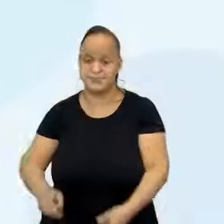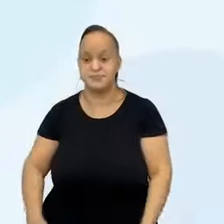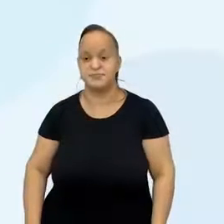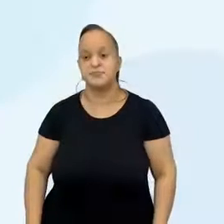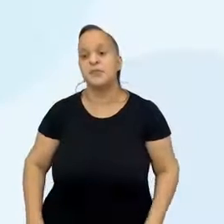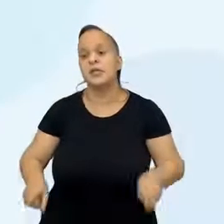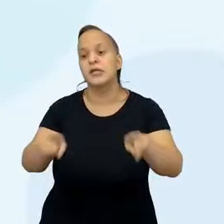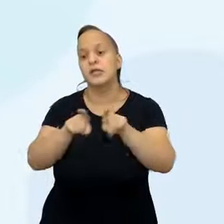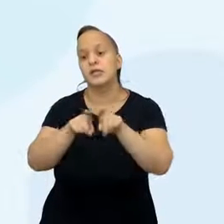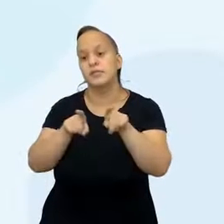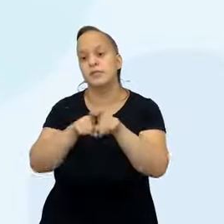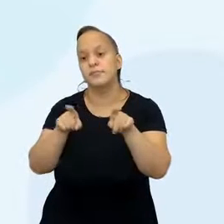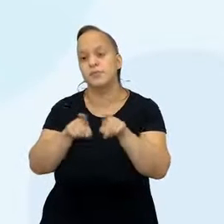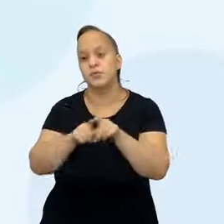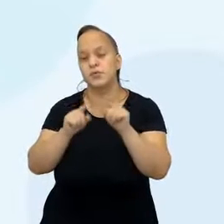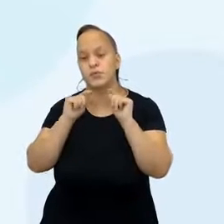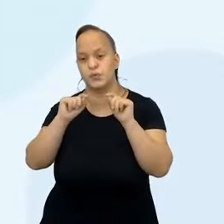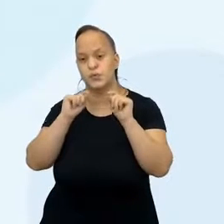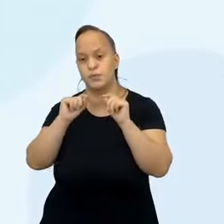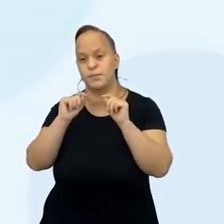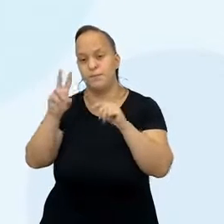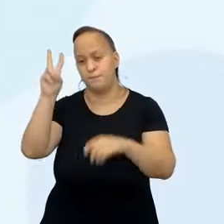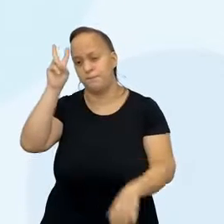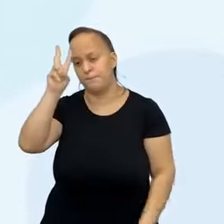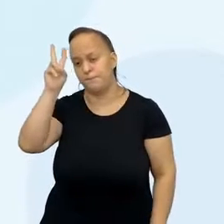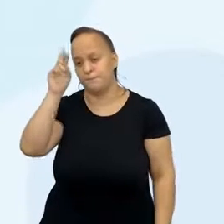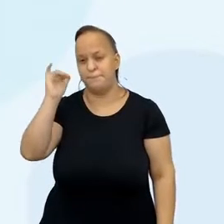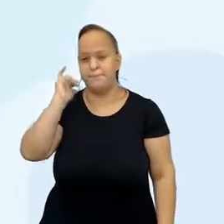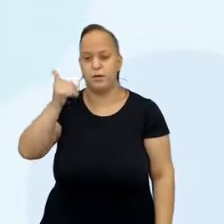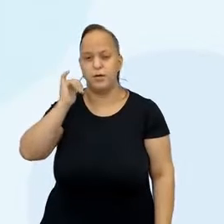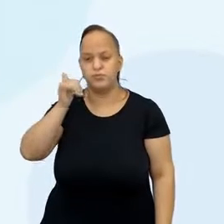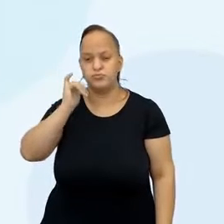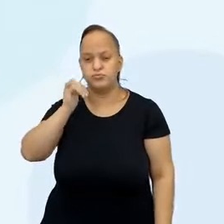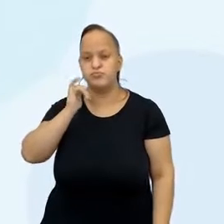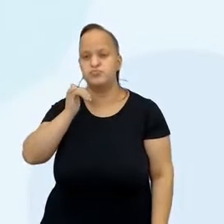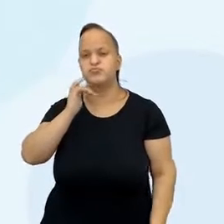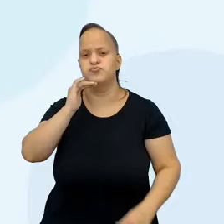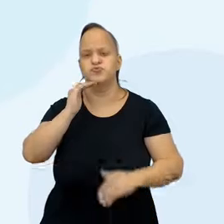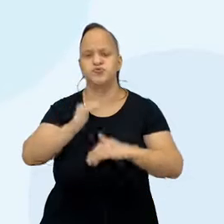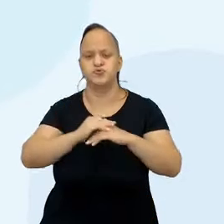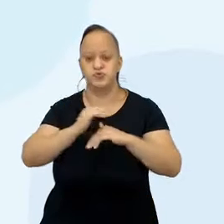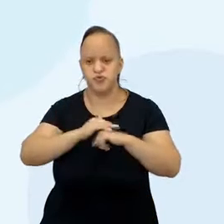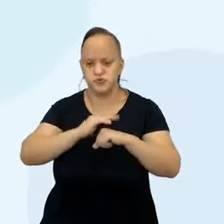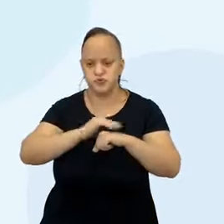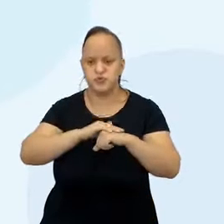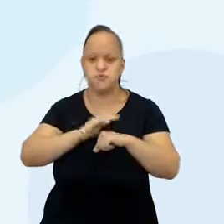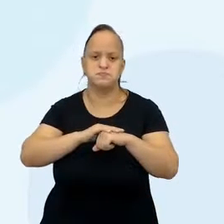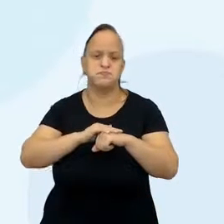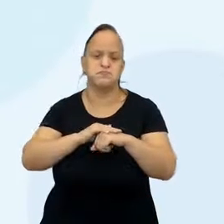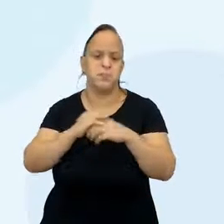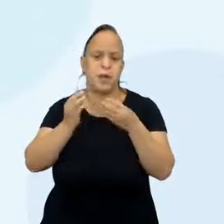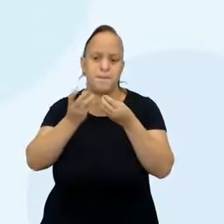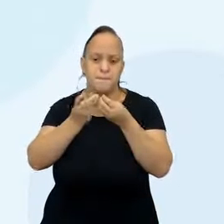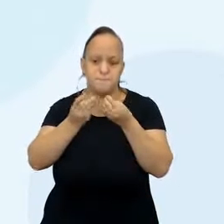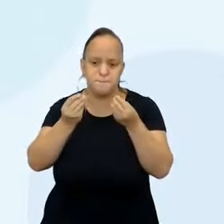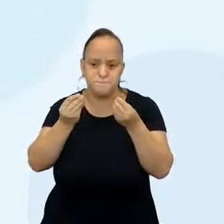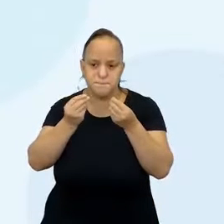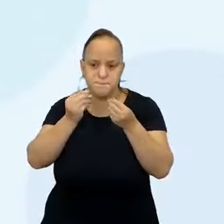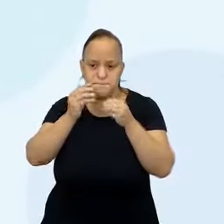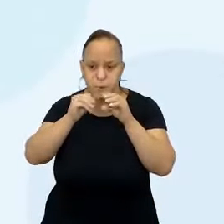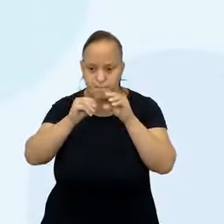E aí, no caso, as narrativas históricas e as suas produções, material ou imaterial, pensando